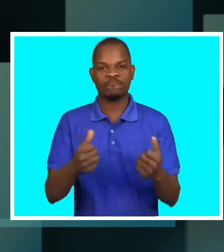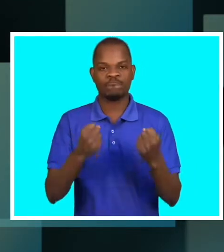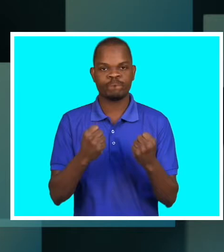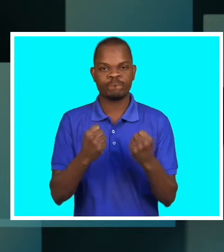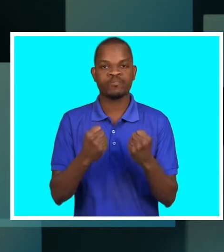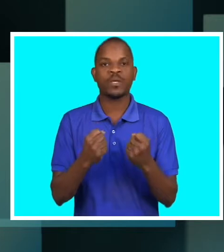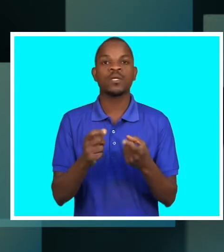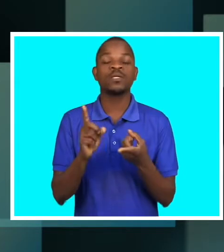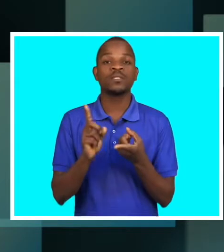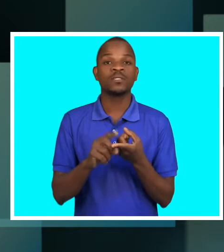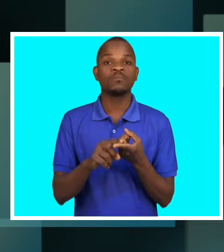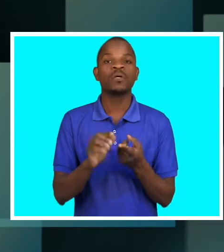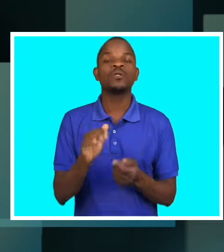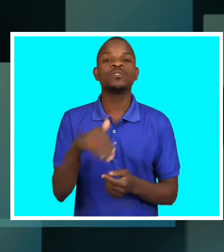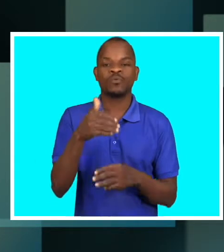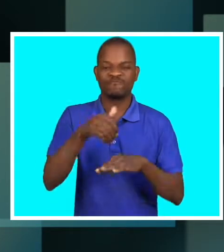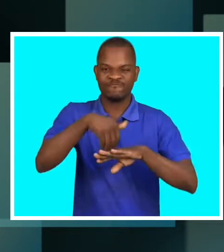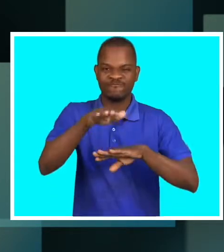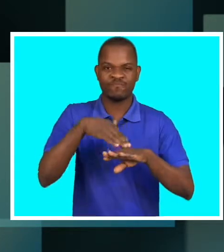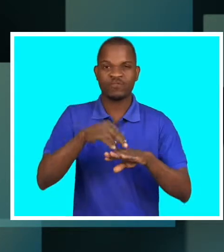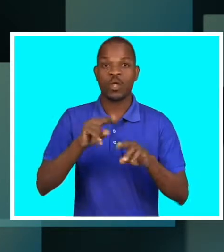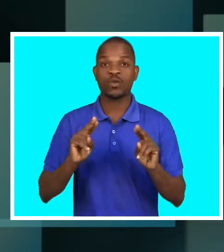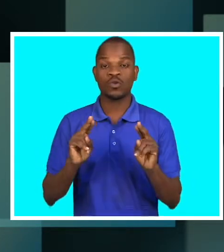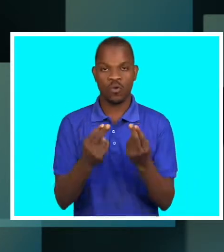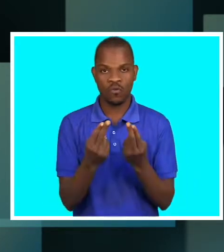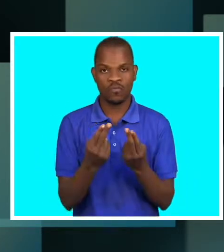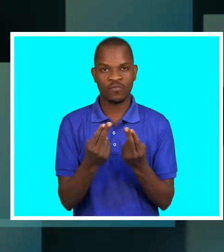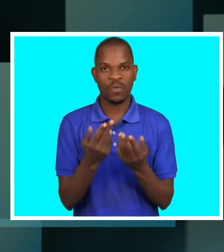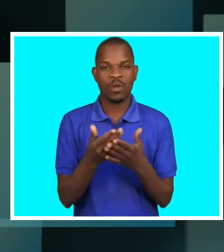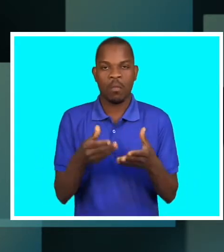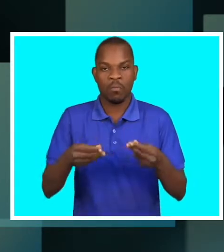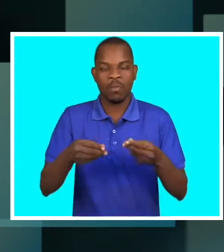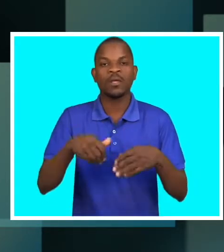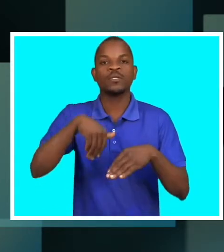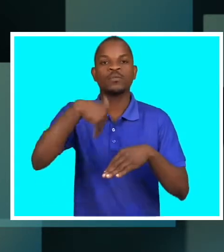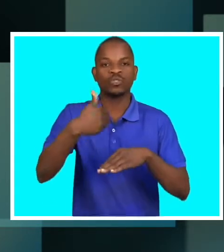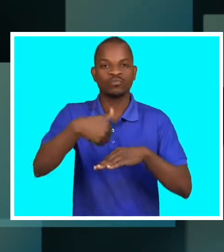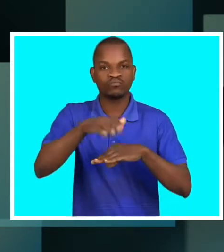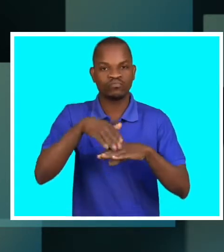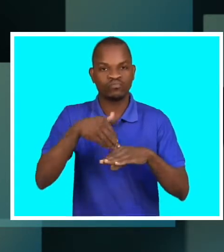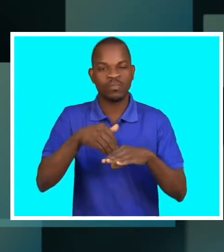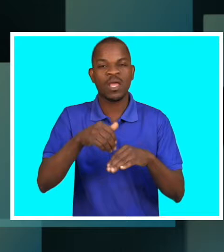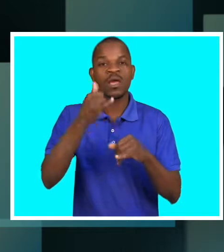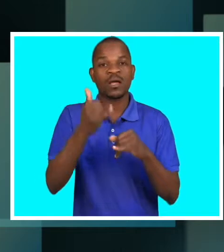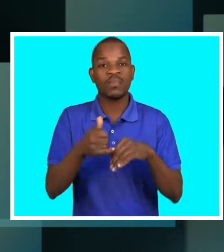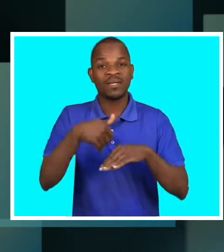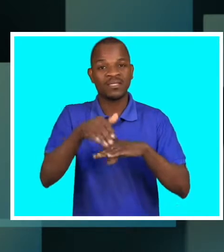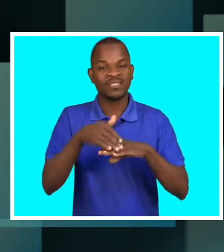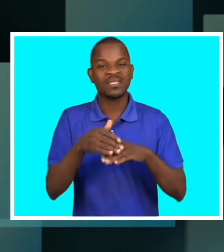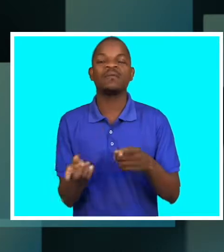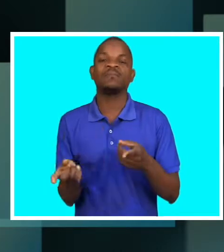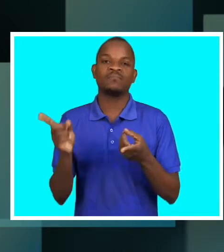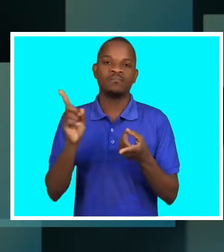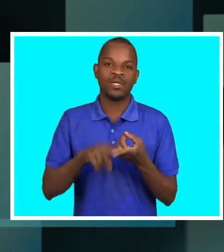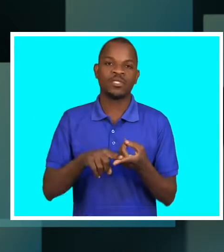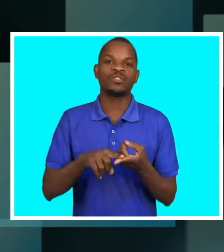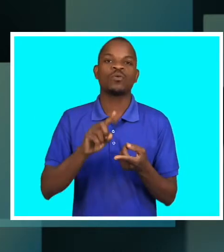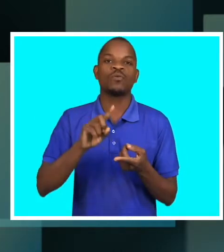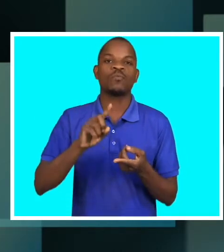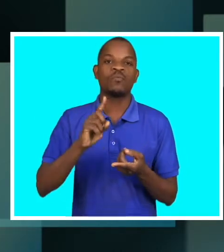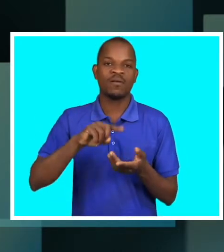para ajustar depois pusemos já a tinta vem a massa depois vem a tinta depois da tinta